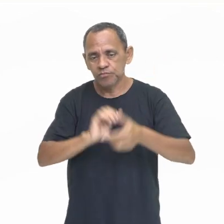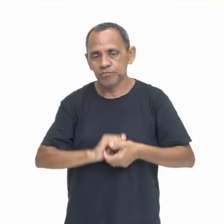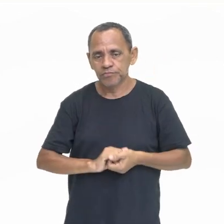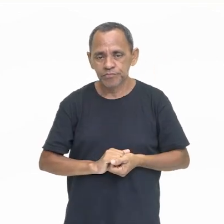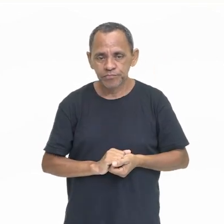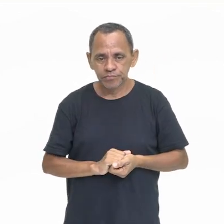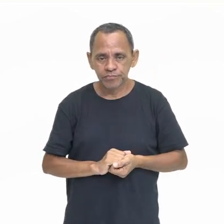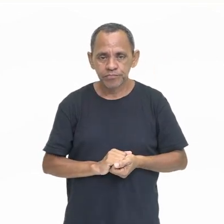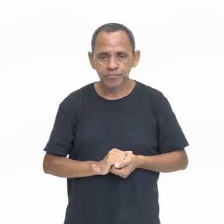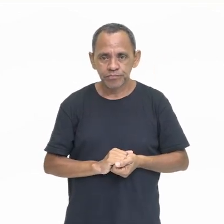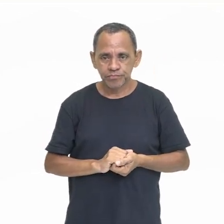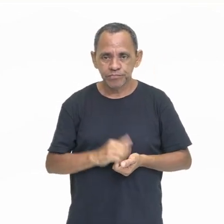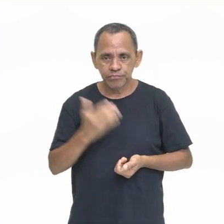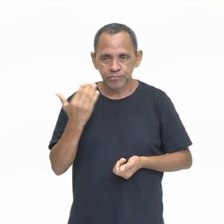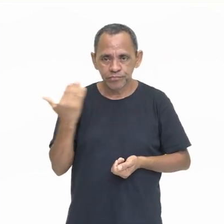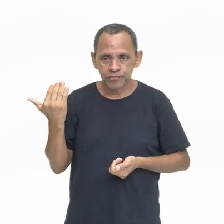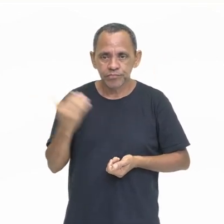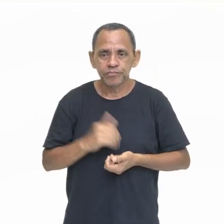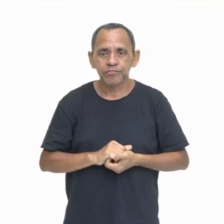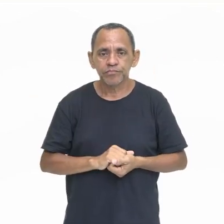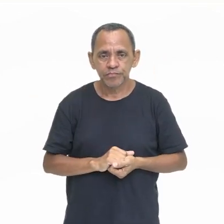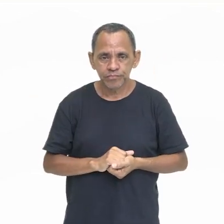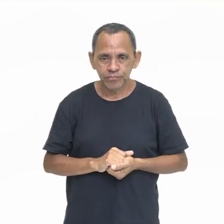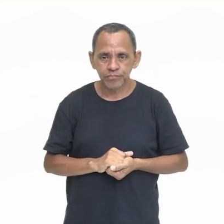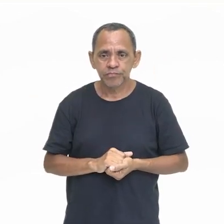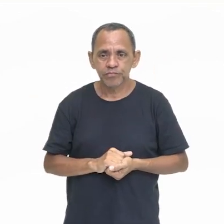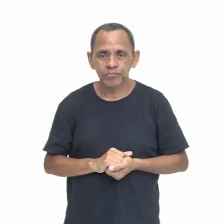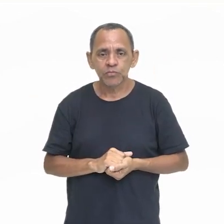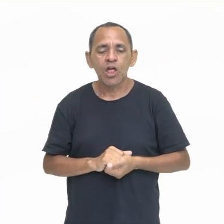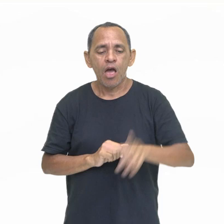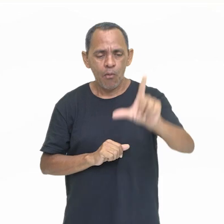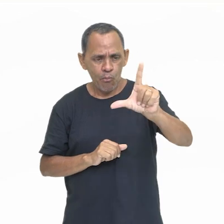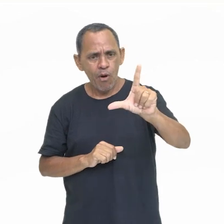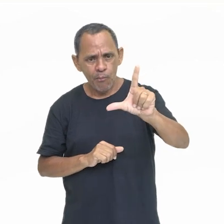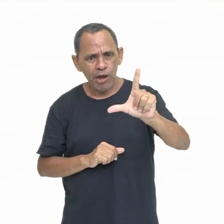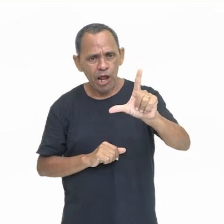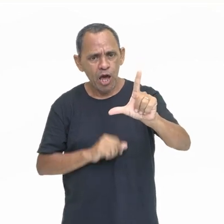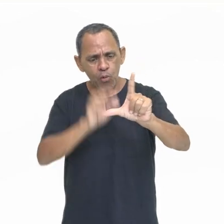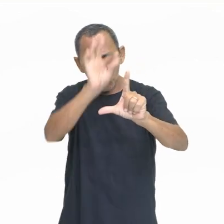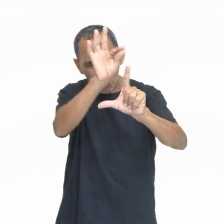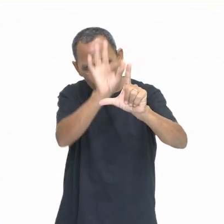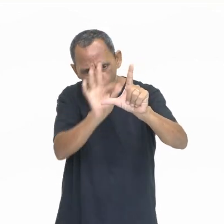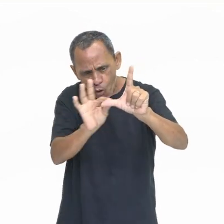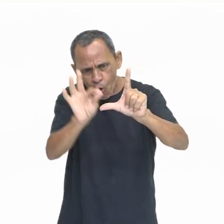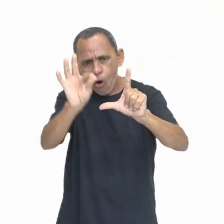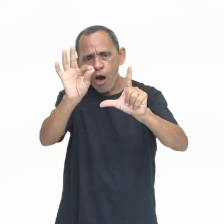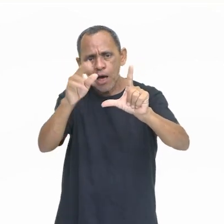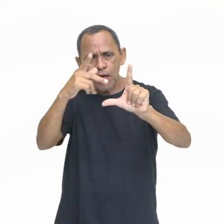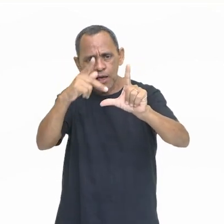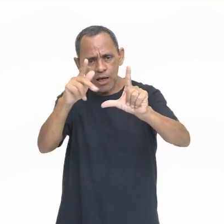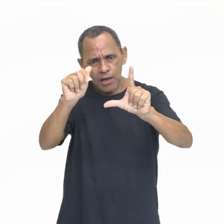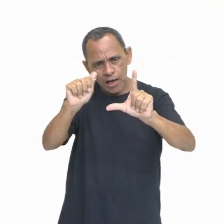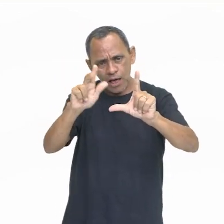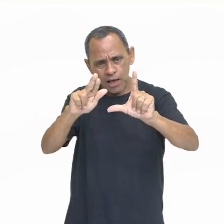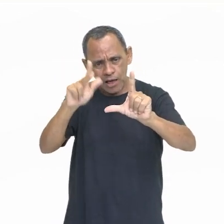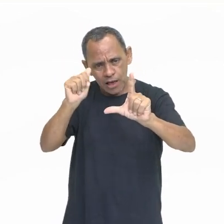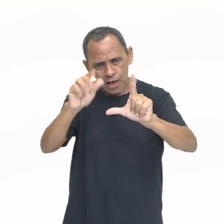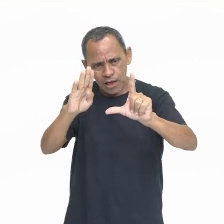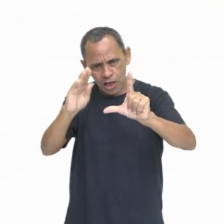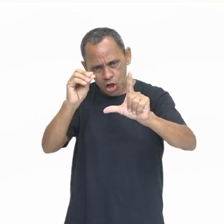caso da parábola em questão, só para fechar a ideia, a igual a 3, 3 é maior que 0, a parábola possui um ponto